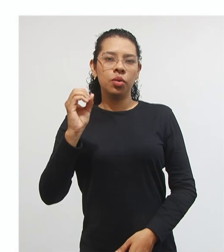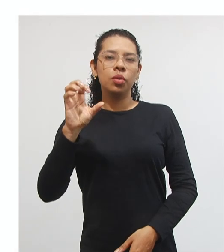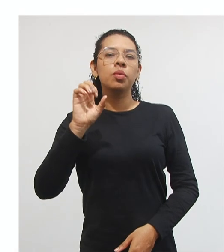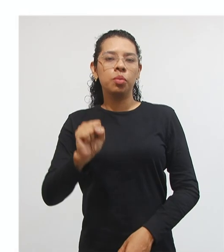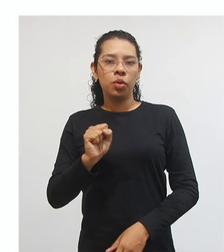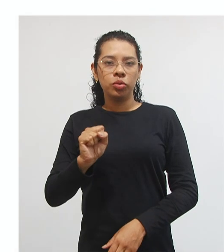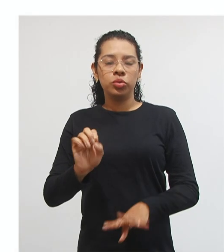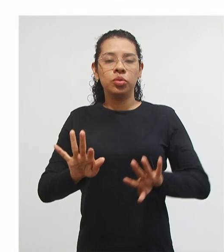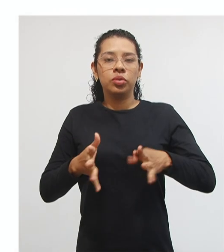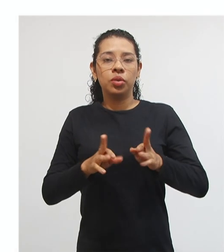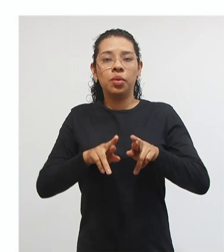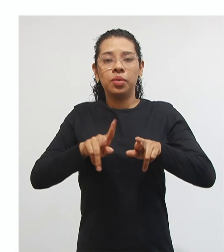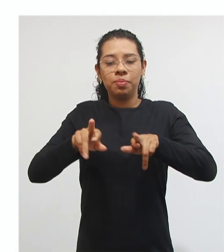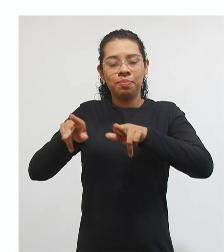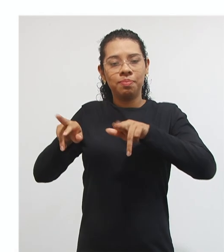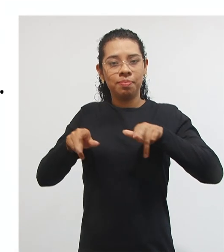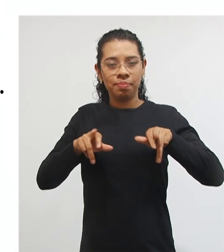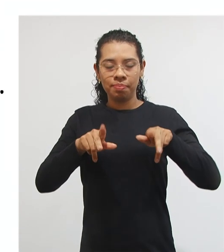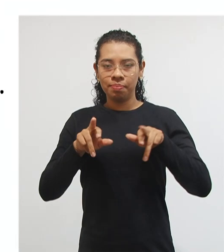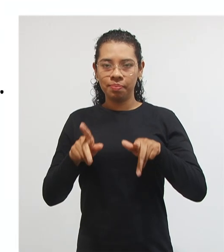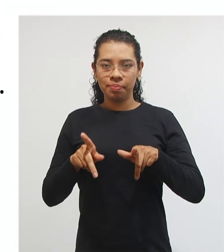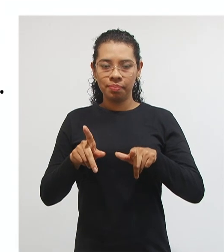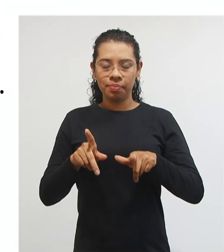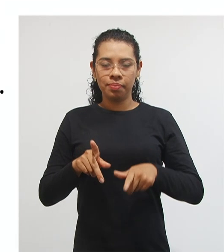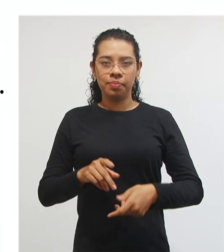até do que no setor privado.